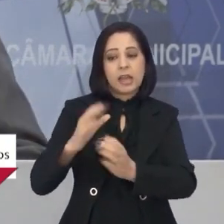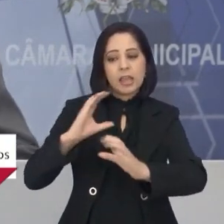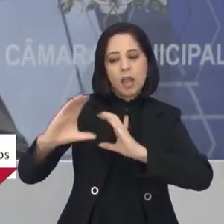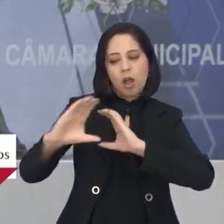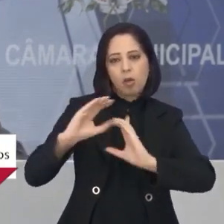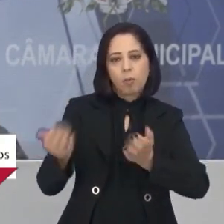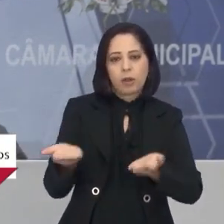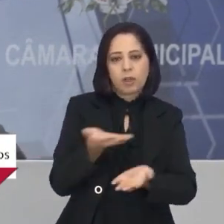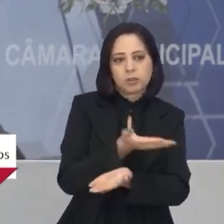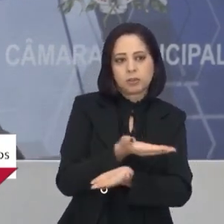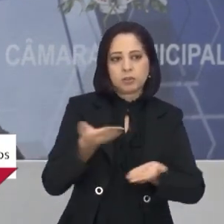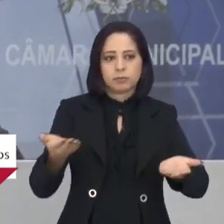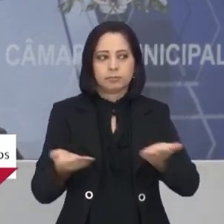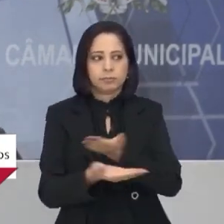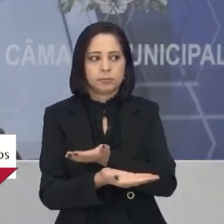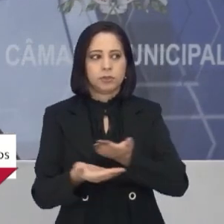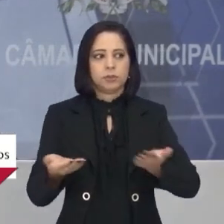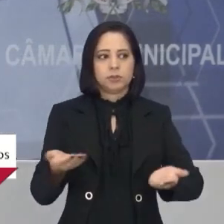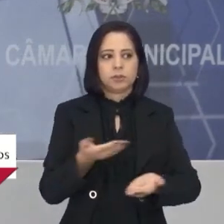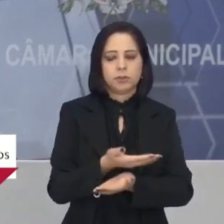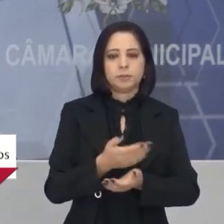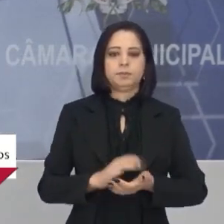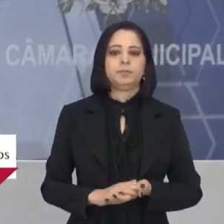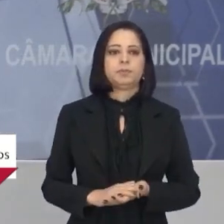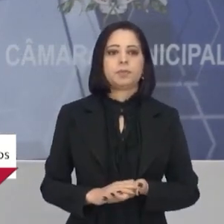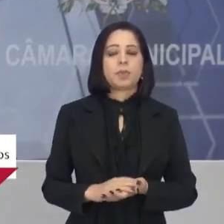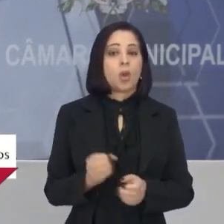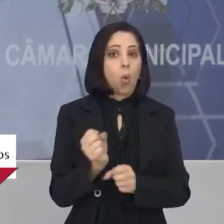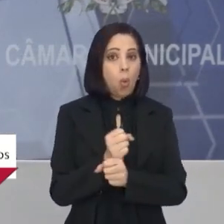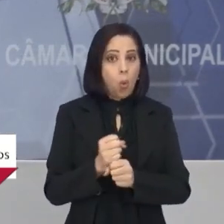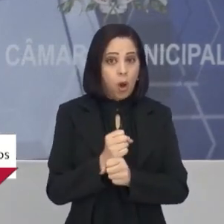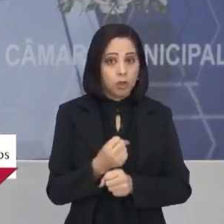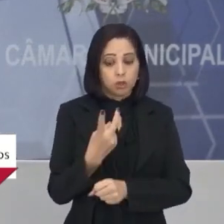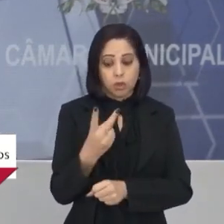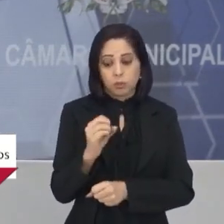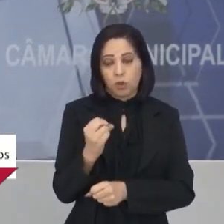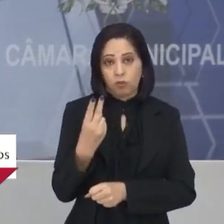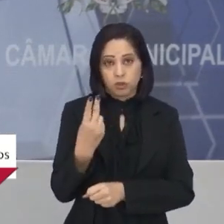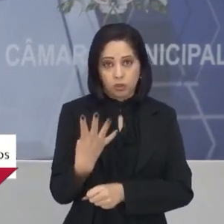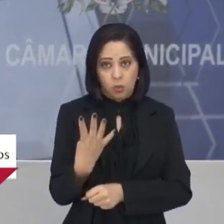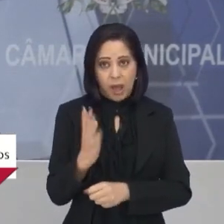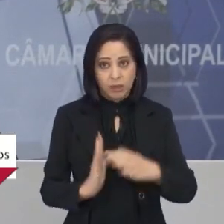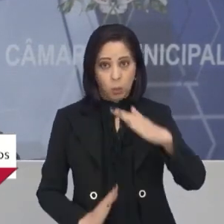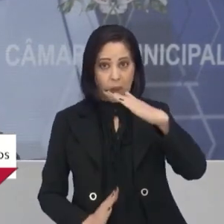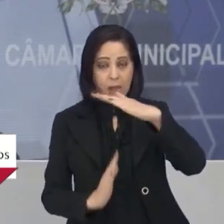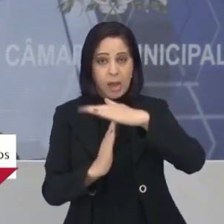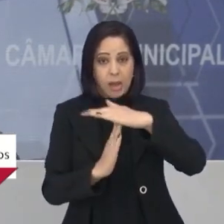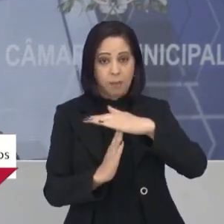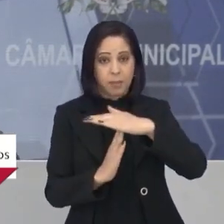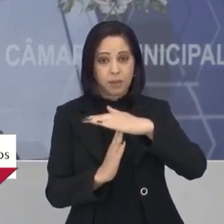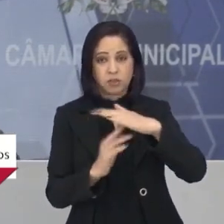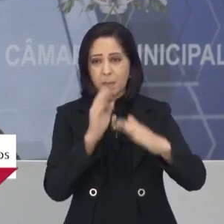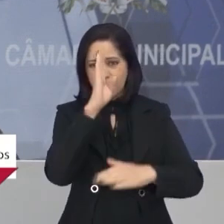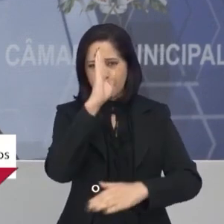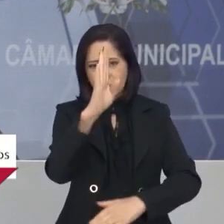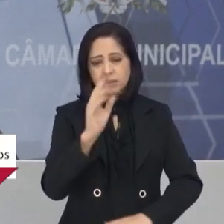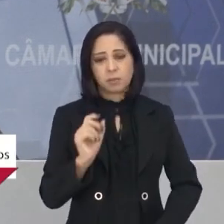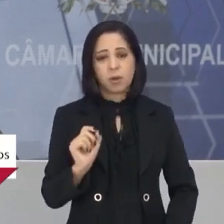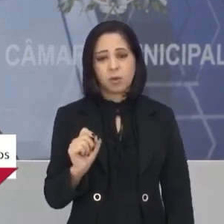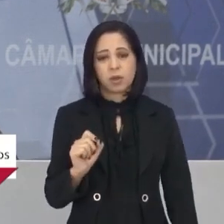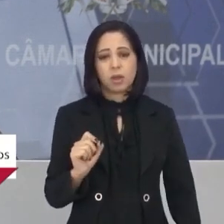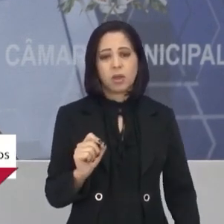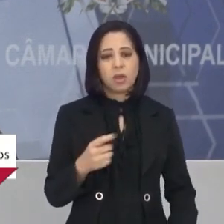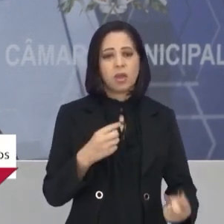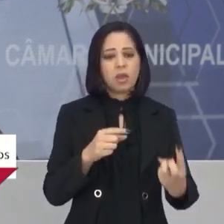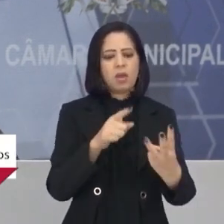conseguir obedecer esses limites e este ano um dos limites principais é vou falar